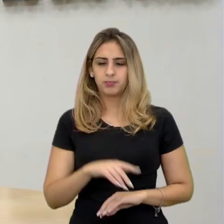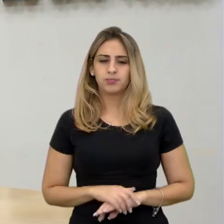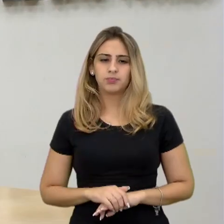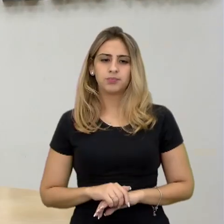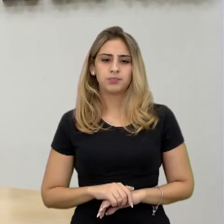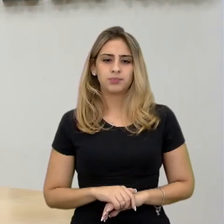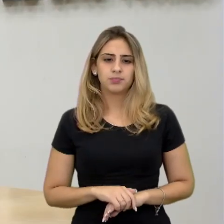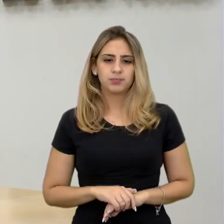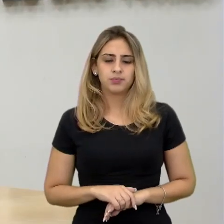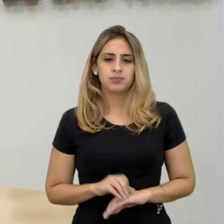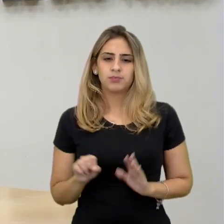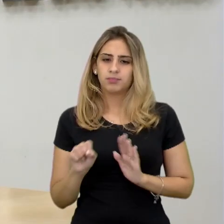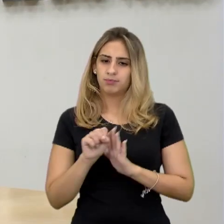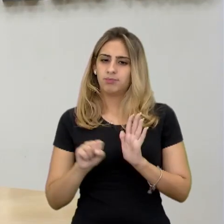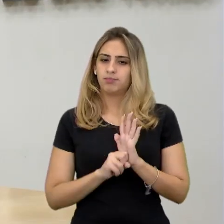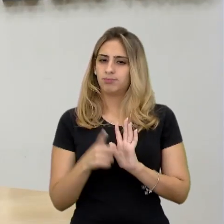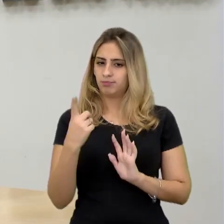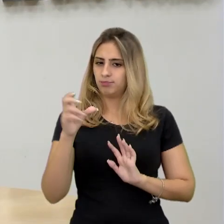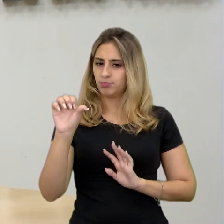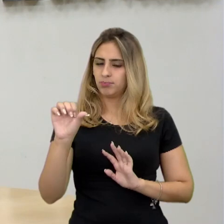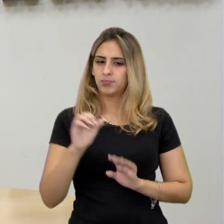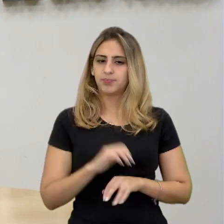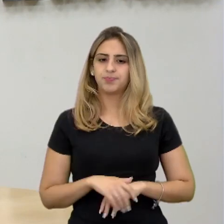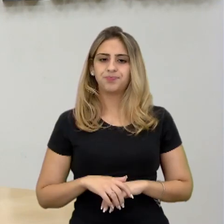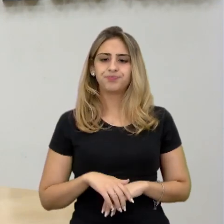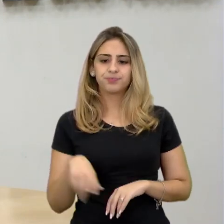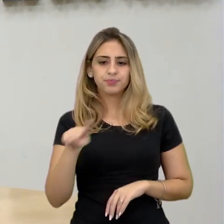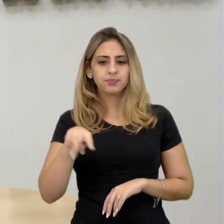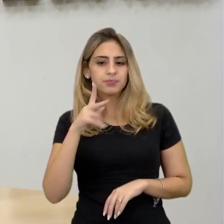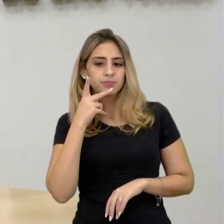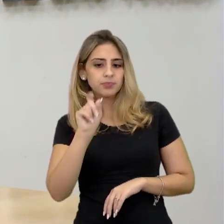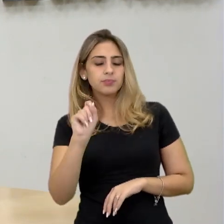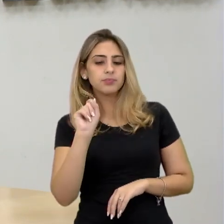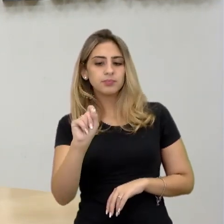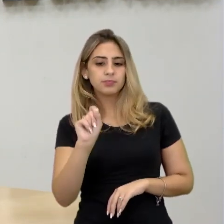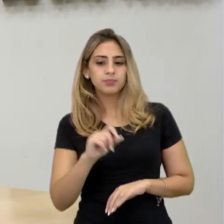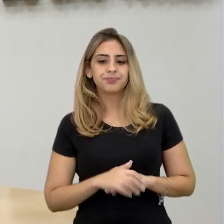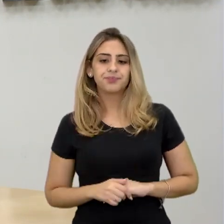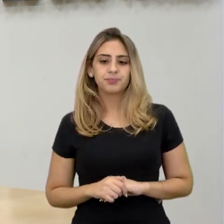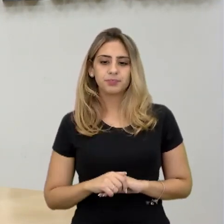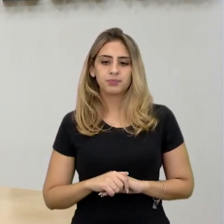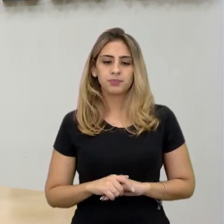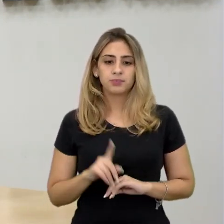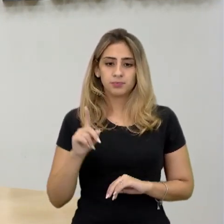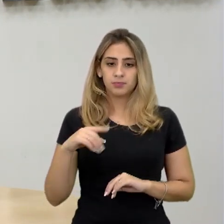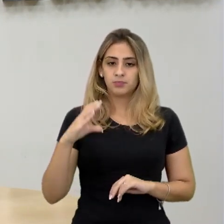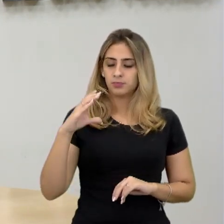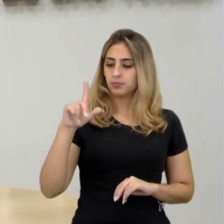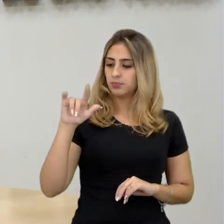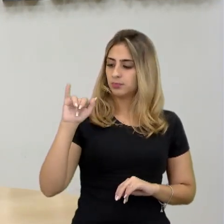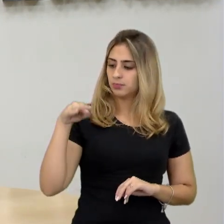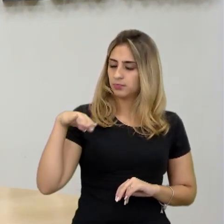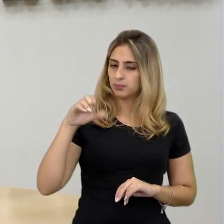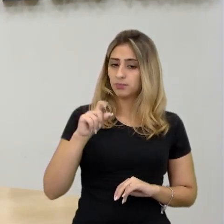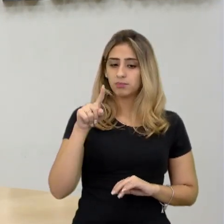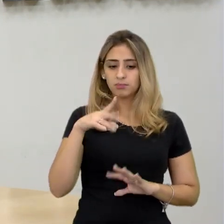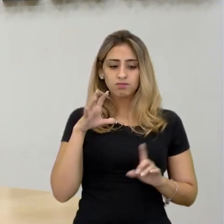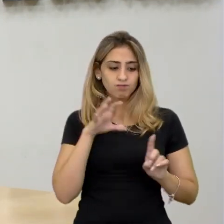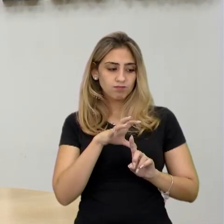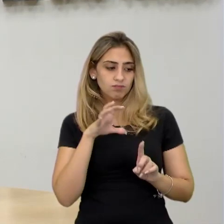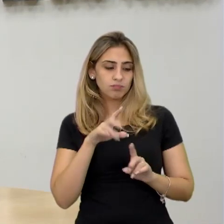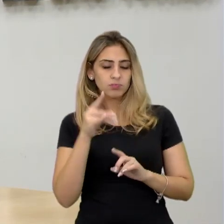aqui polêmico. no século XIX, Século pessoal. XIX. Século XIX, ele está dizendo que o clima vai influenciar